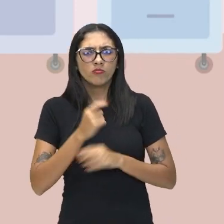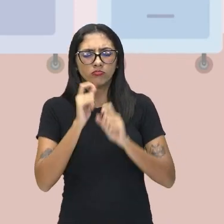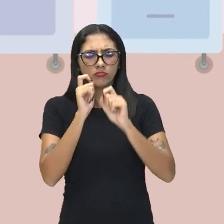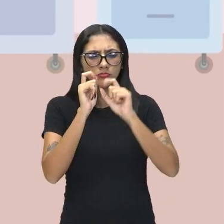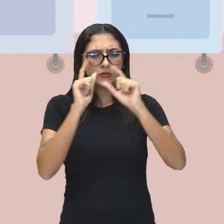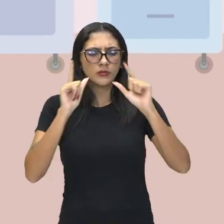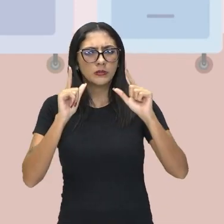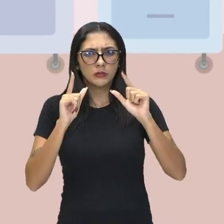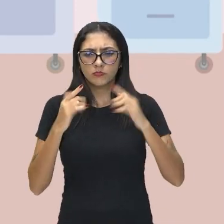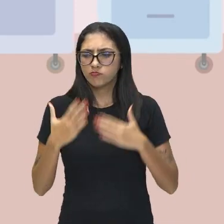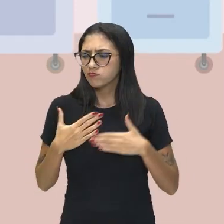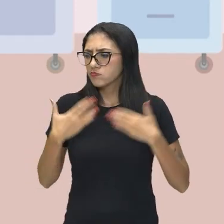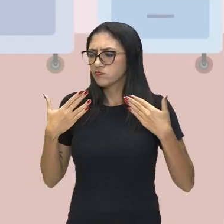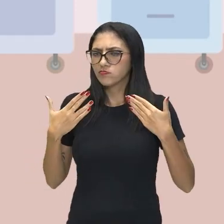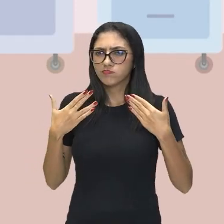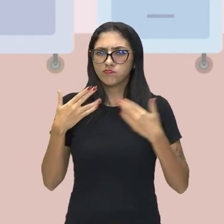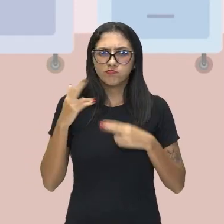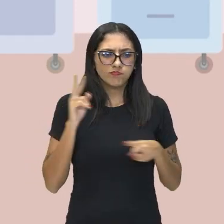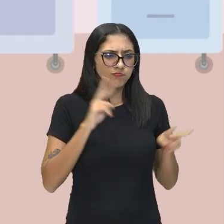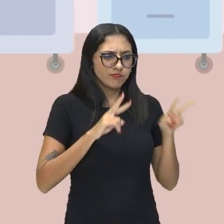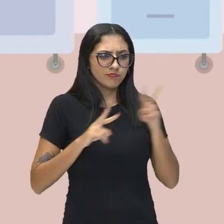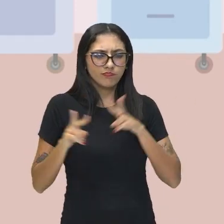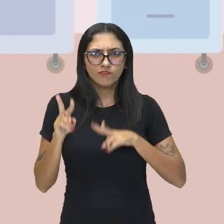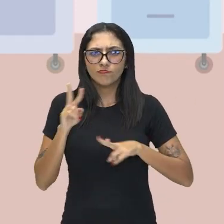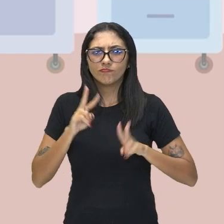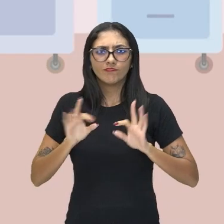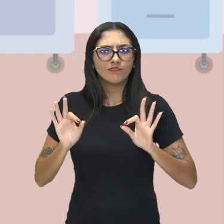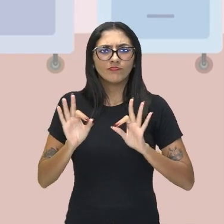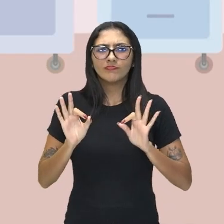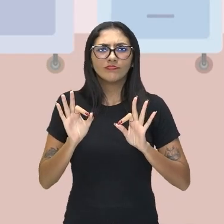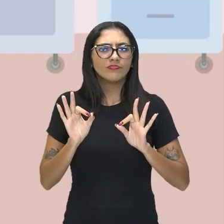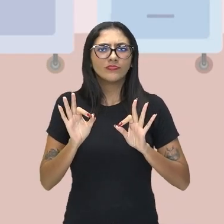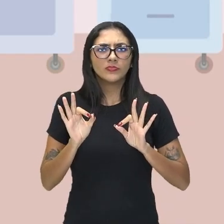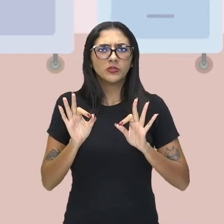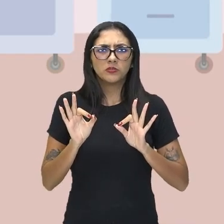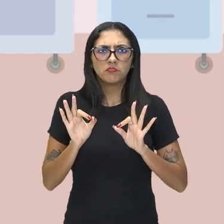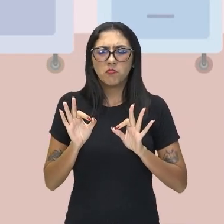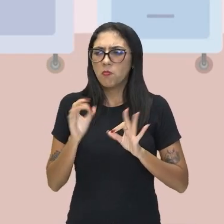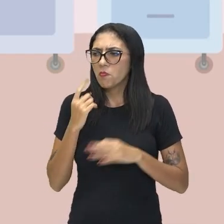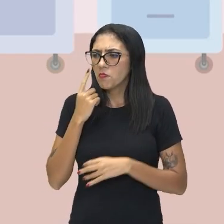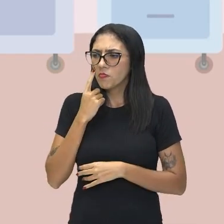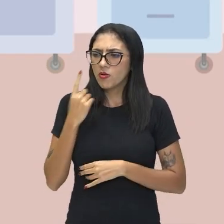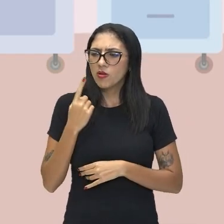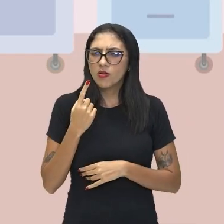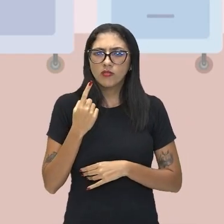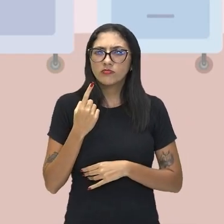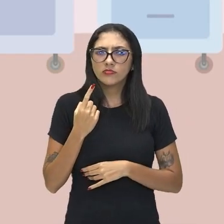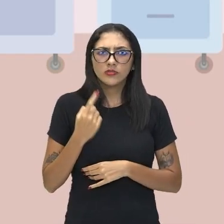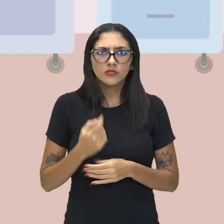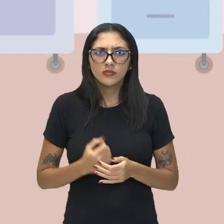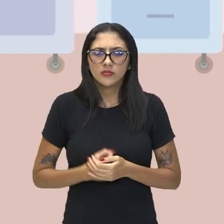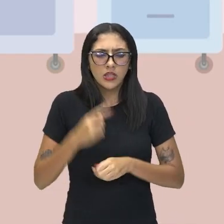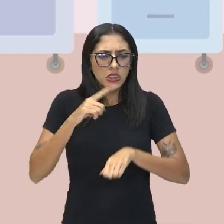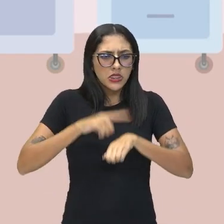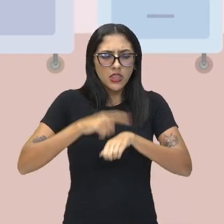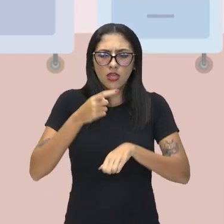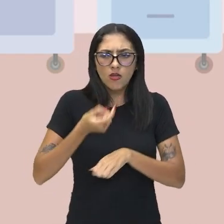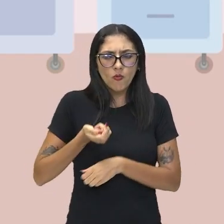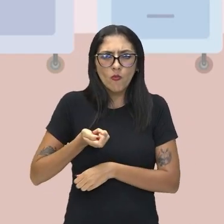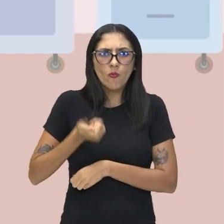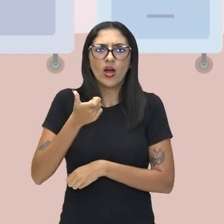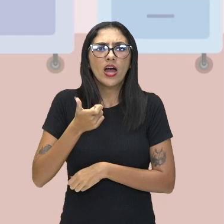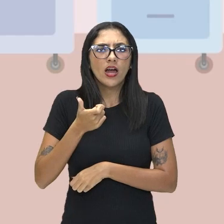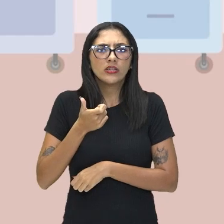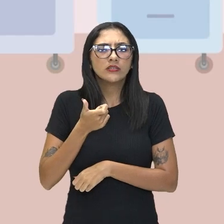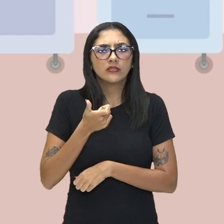E, espantado, olhou em volta. Não teve tempo de se levantar. Ela já desfazia o desenho escuro